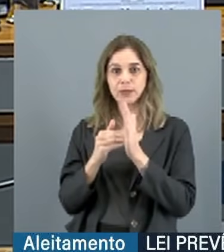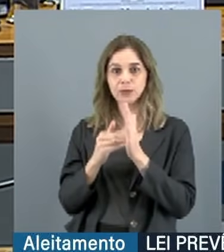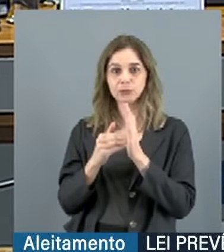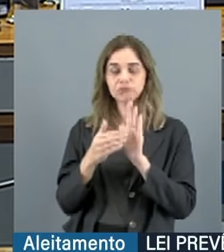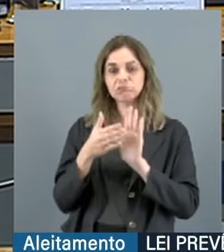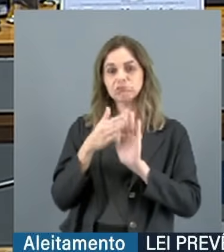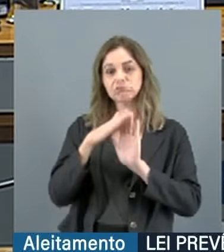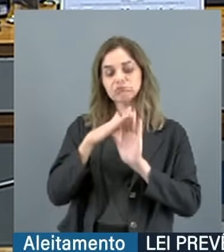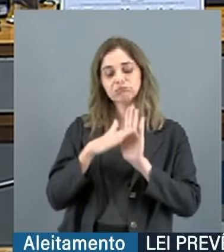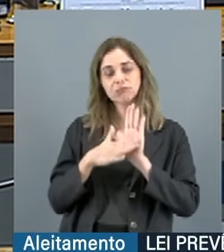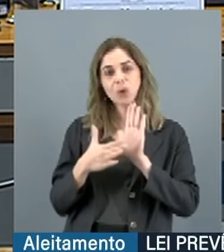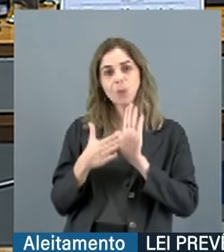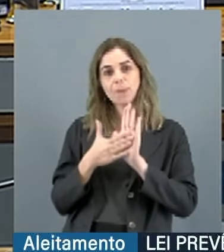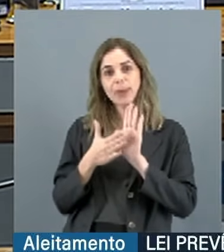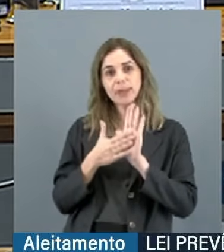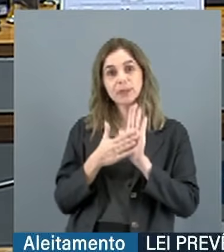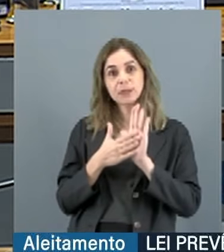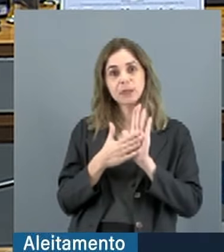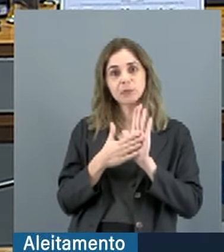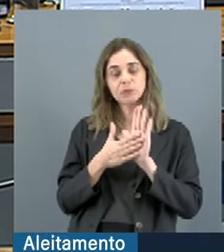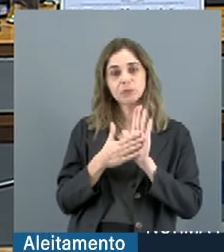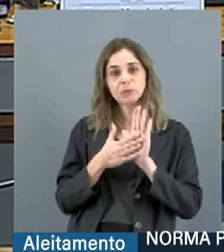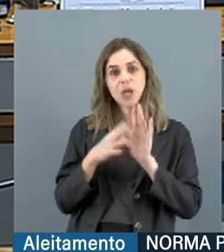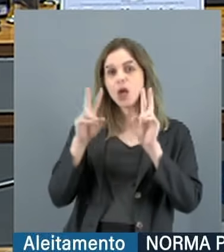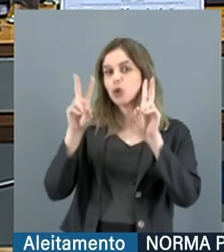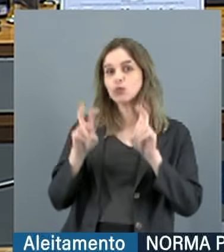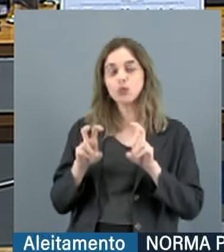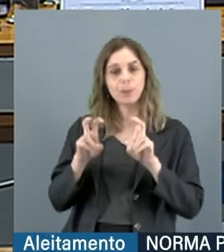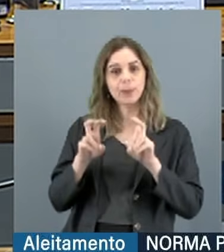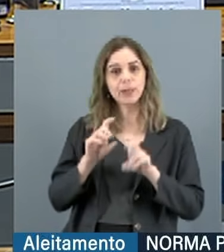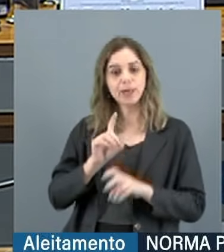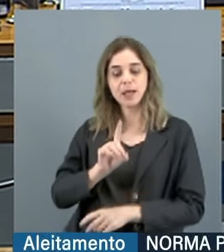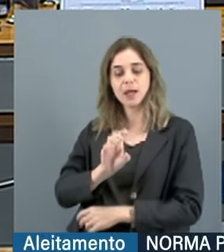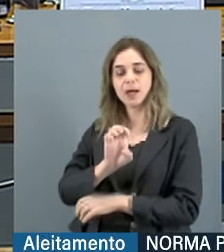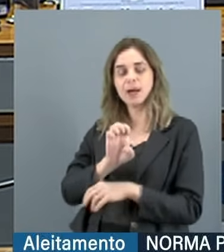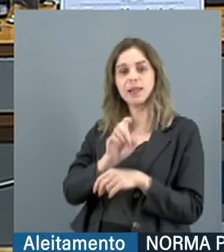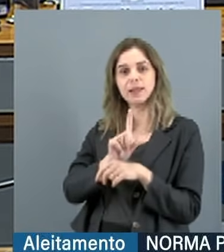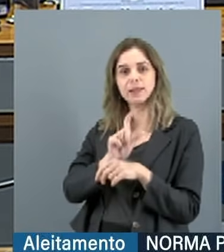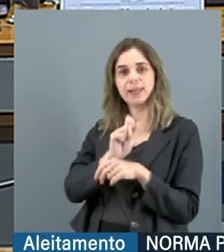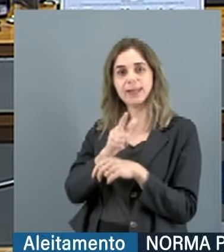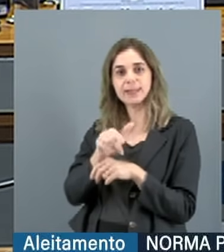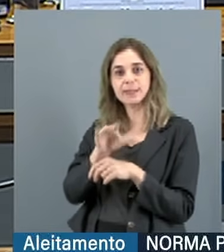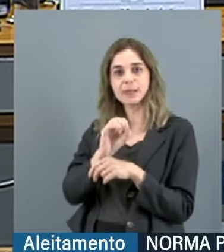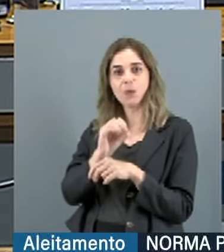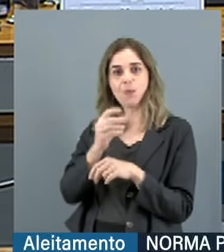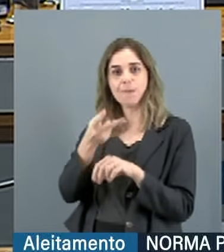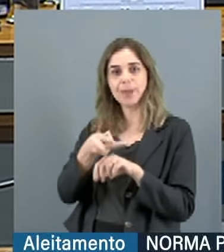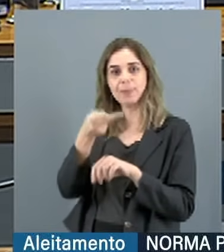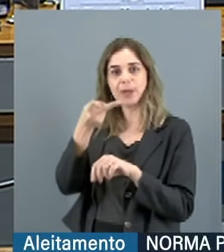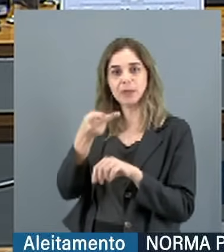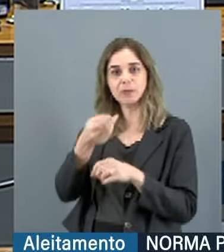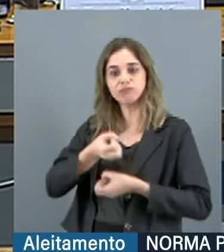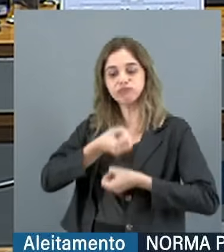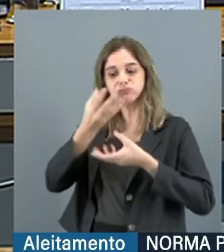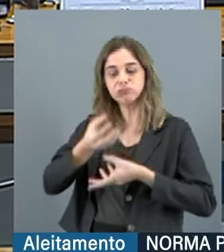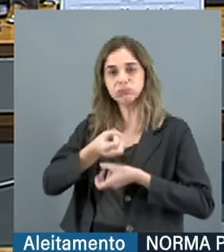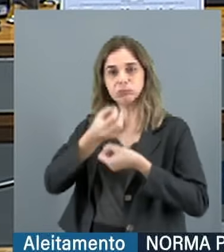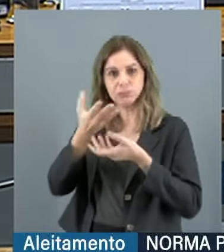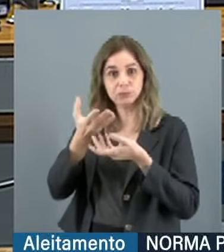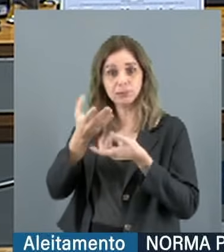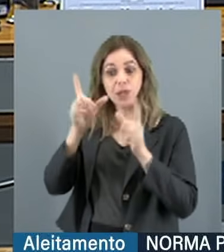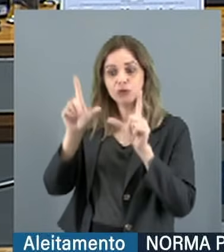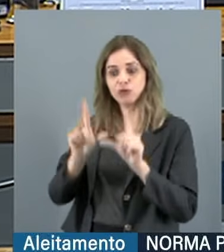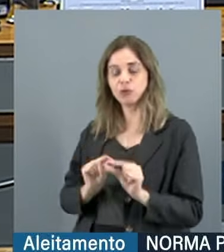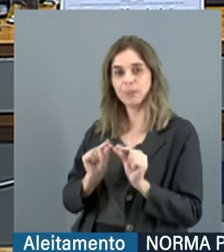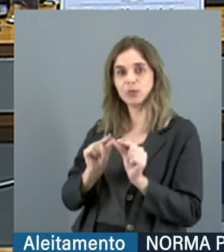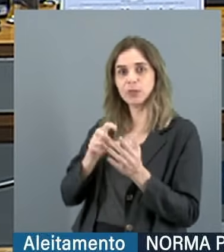colaboração premiada, sobre delação premiada, um instrumento que, aliás, pode ser trabalhado em nível de CPMI. Nós estamos